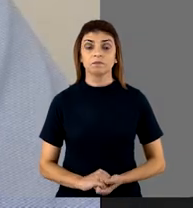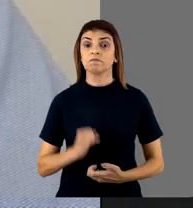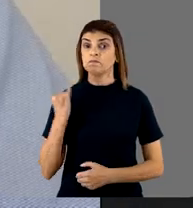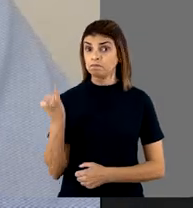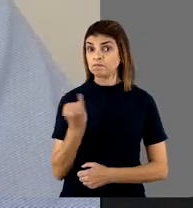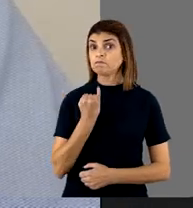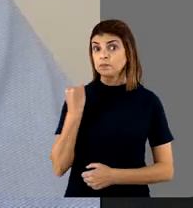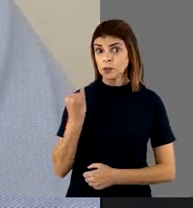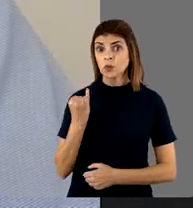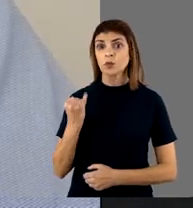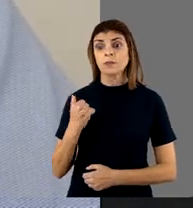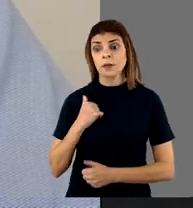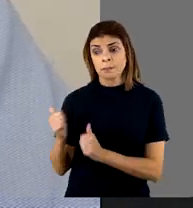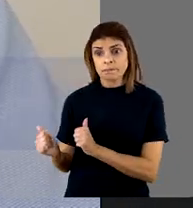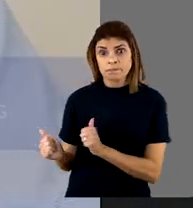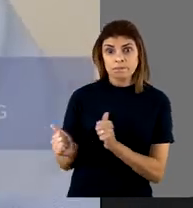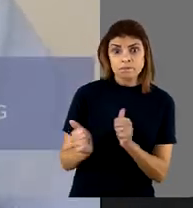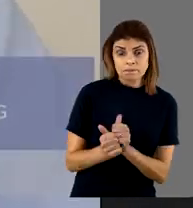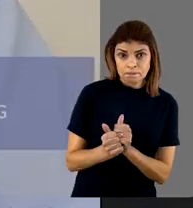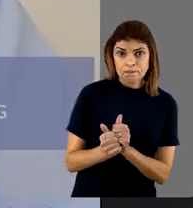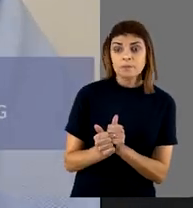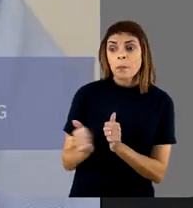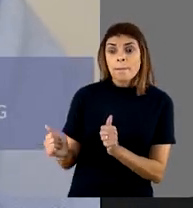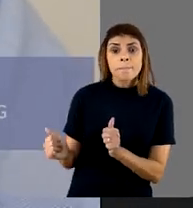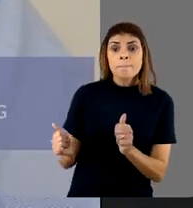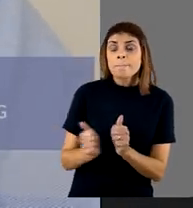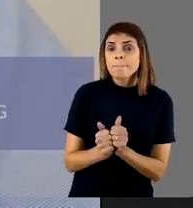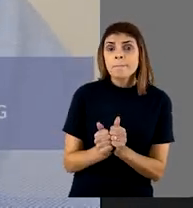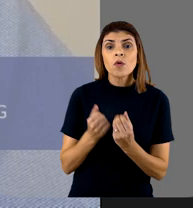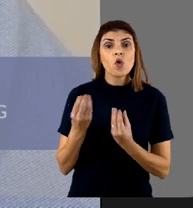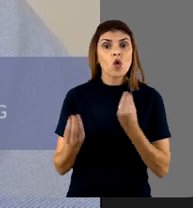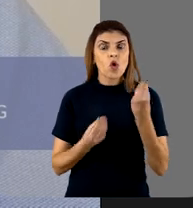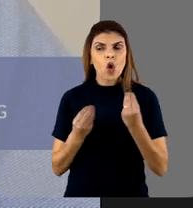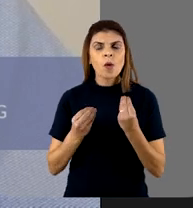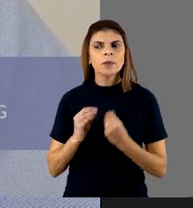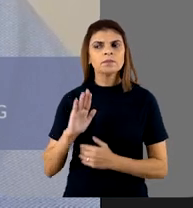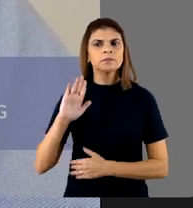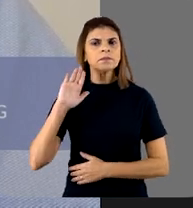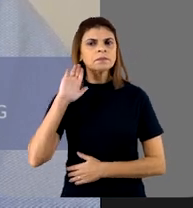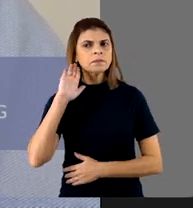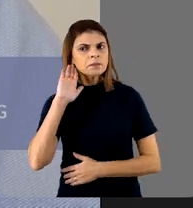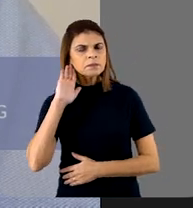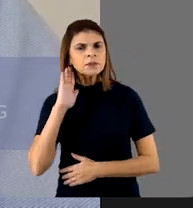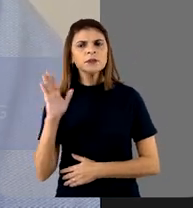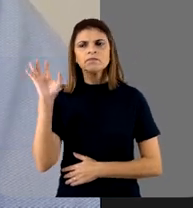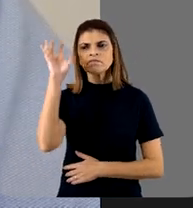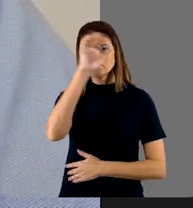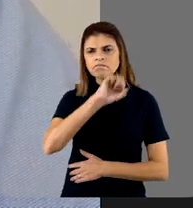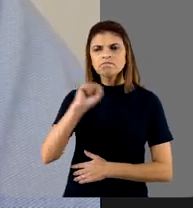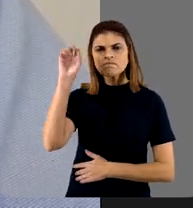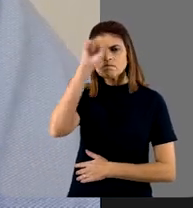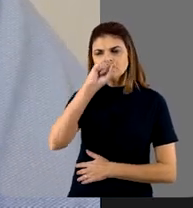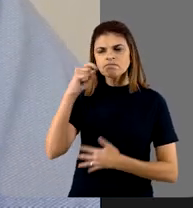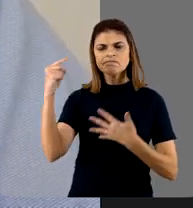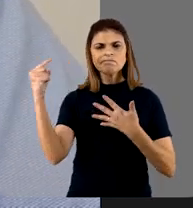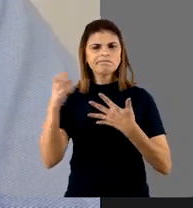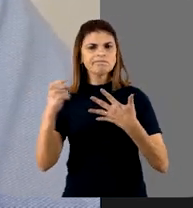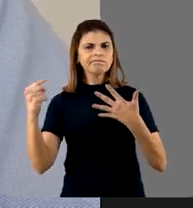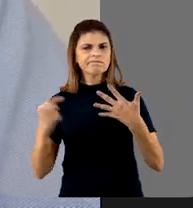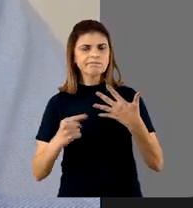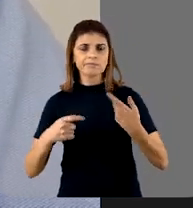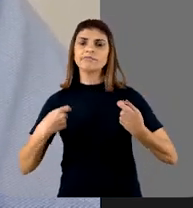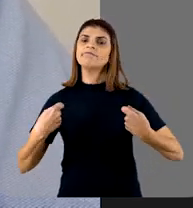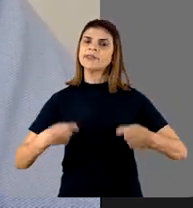E é importante uma proximidade, proximidade no sentido agora de escuta, né, para poder compreender